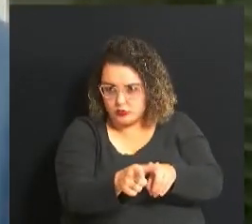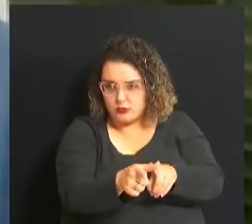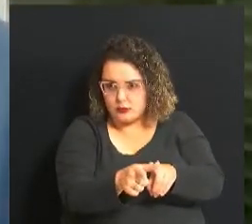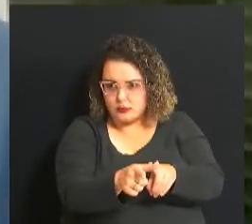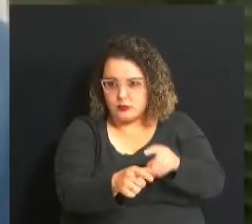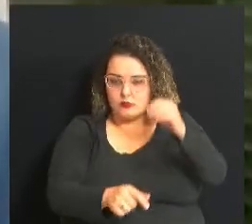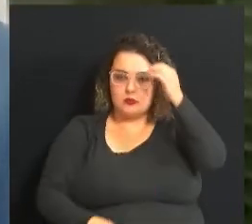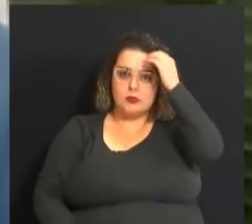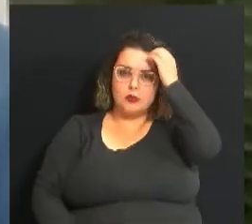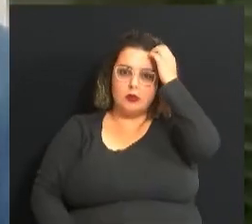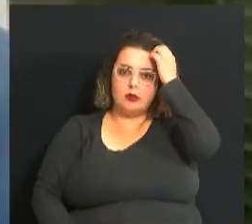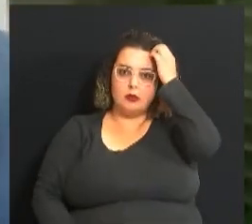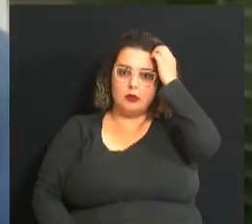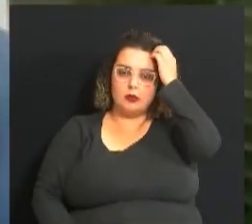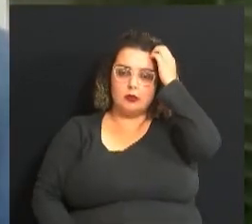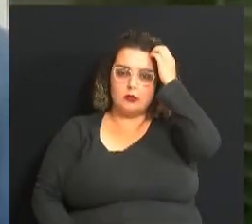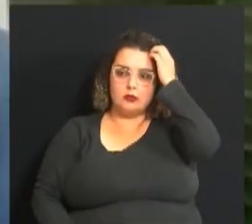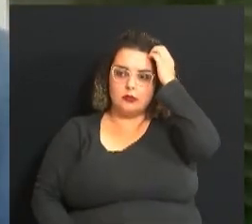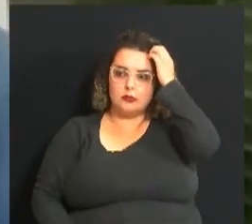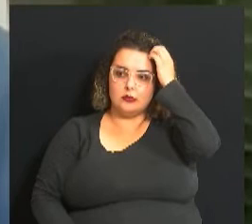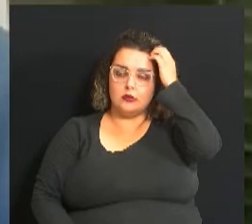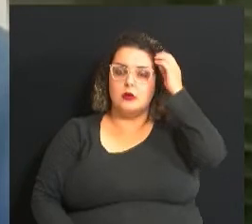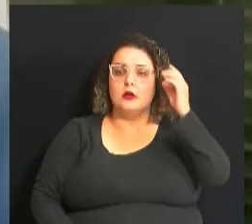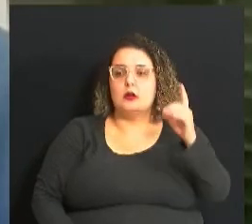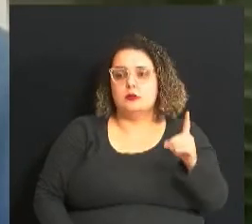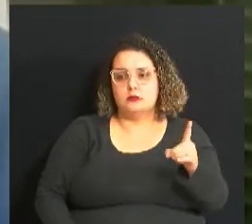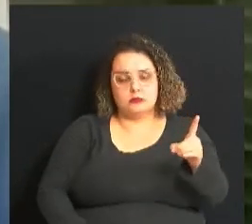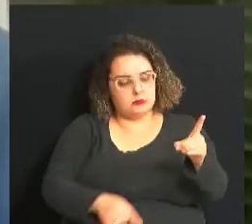O que nós fazemos é achar esses 2